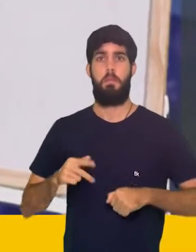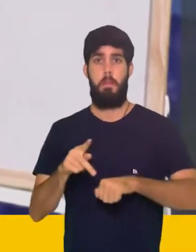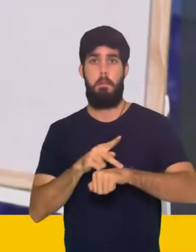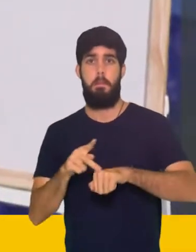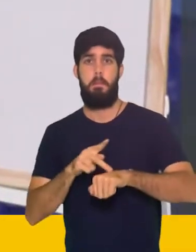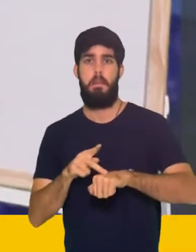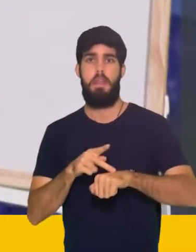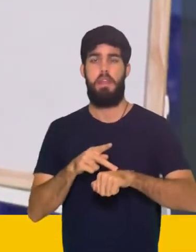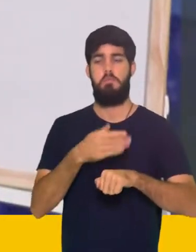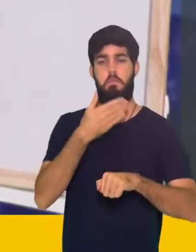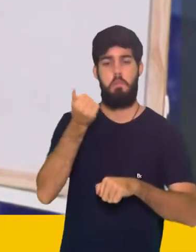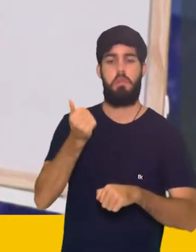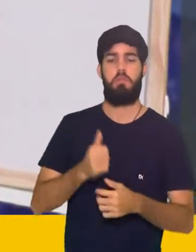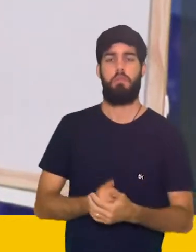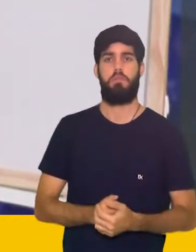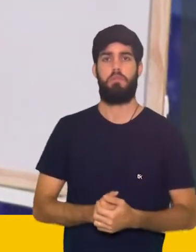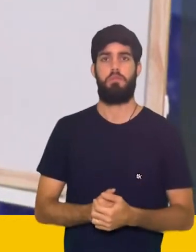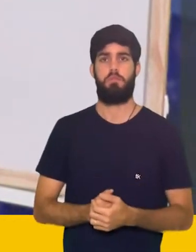de preferência.